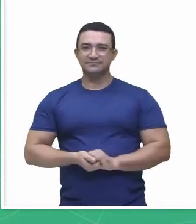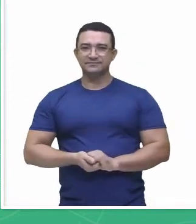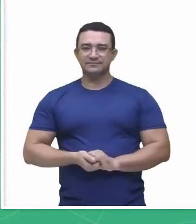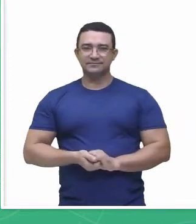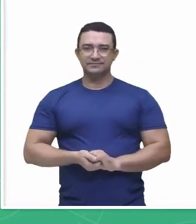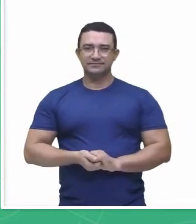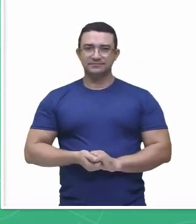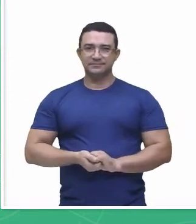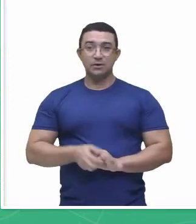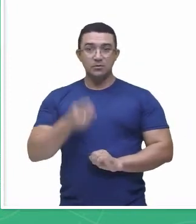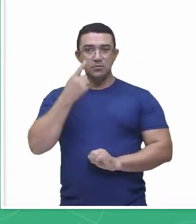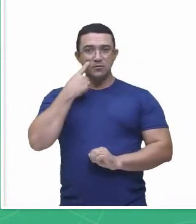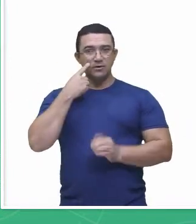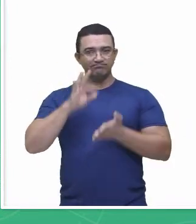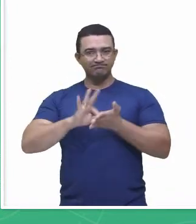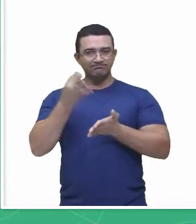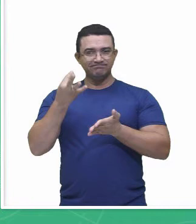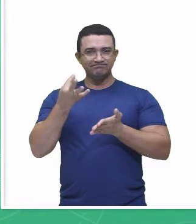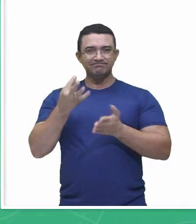qual é a resposta correta? Olha só.